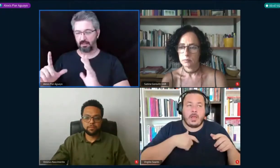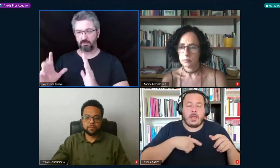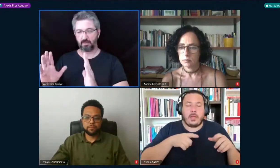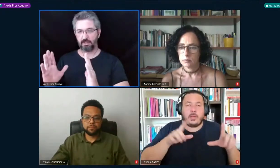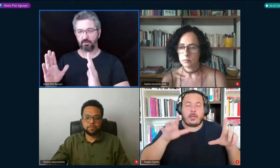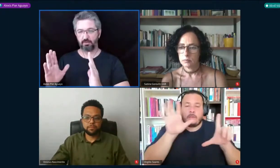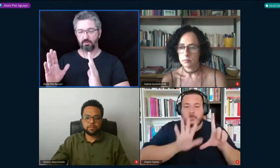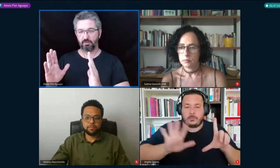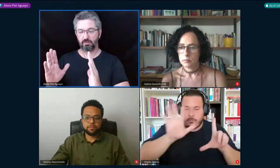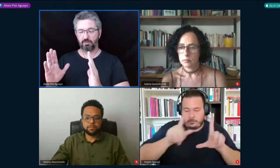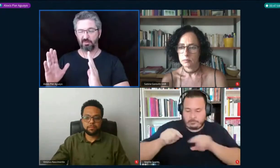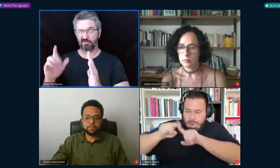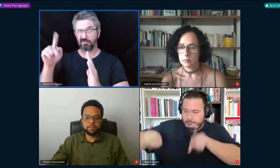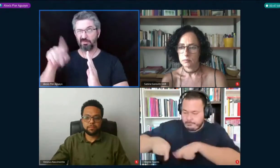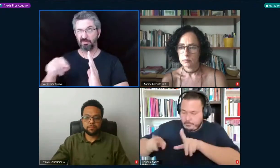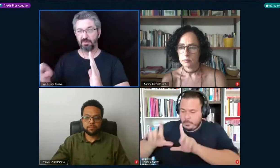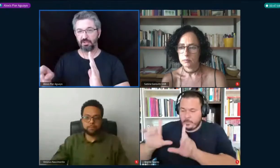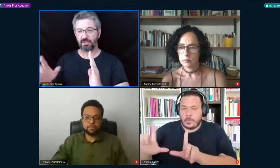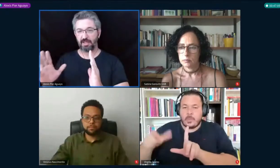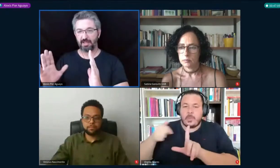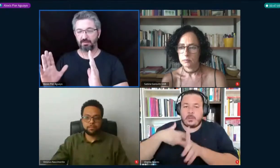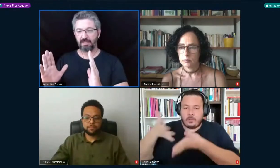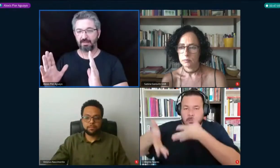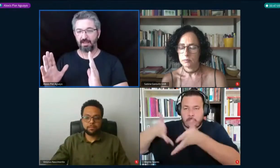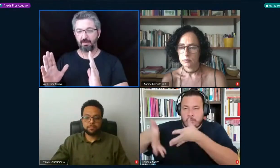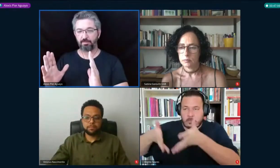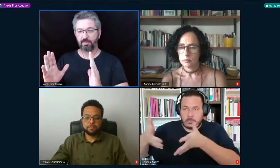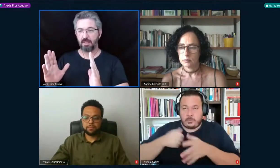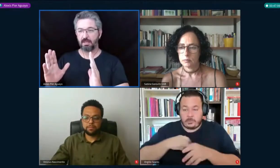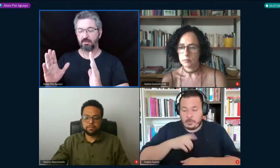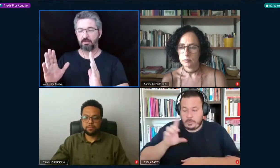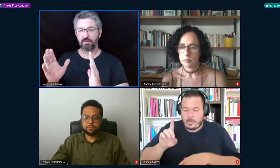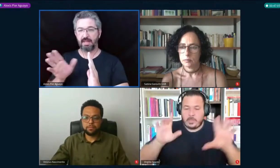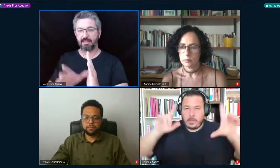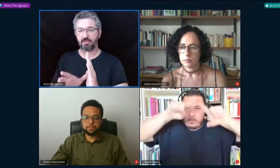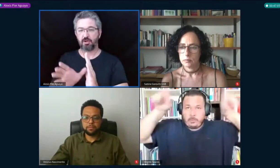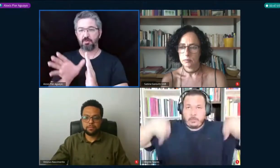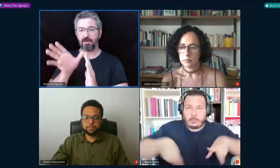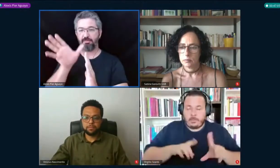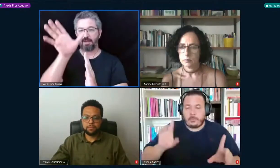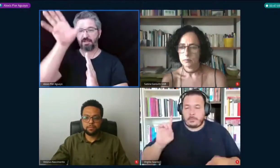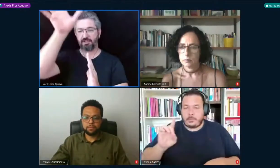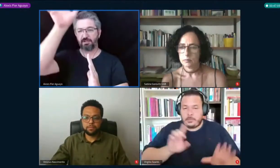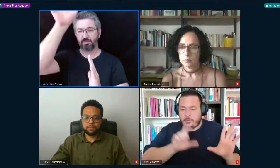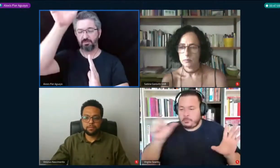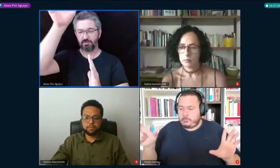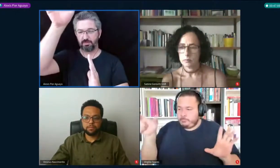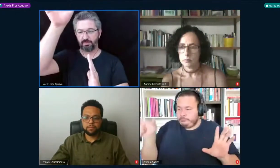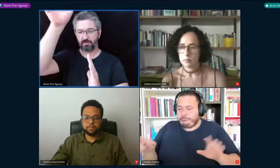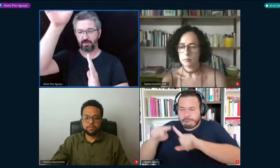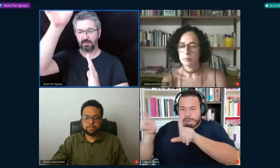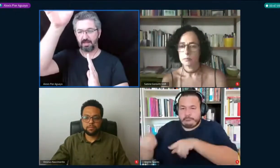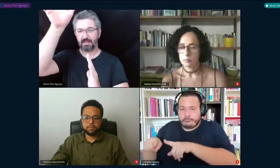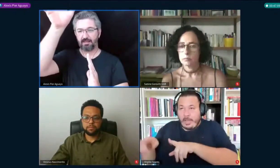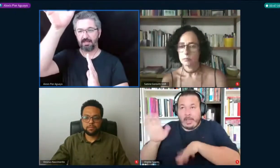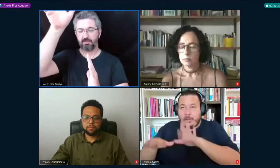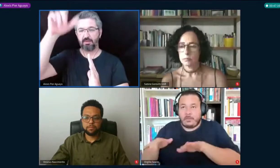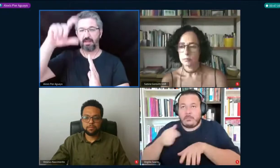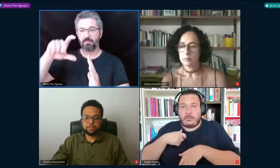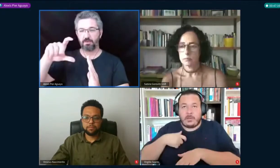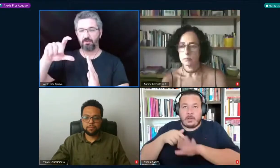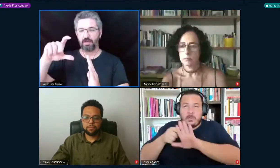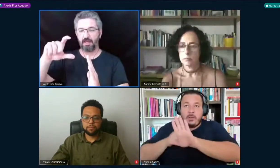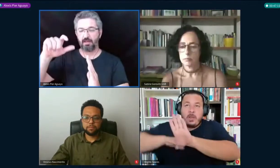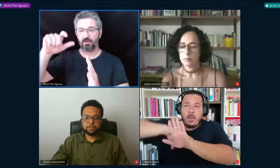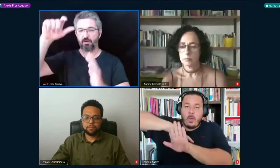ancorada no canto direito da tela. Do nada, sobe uma faixa azul atrás